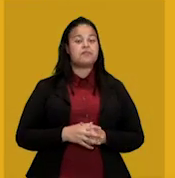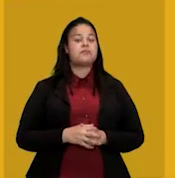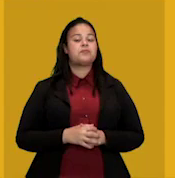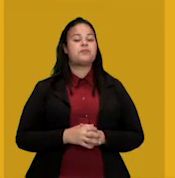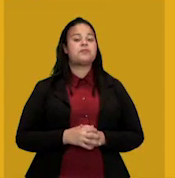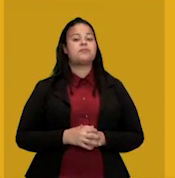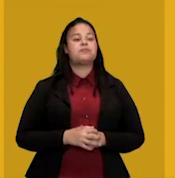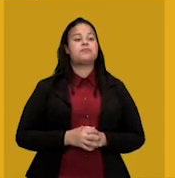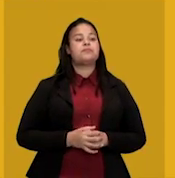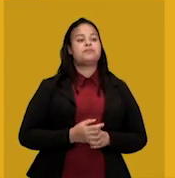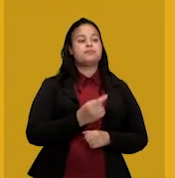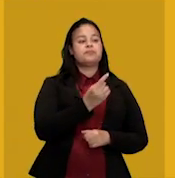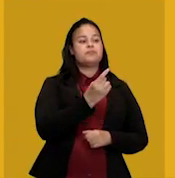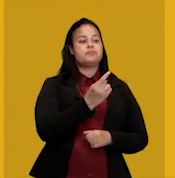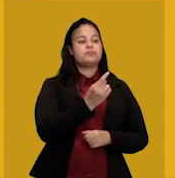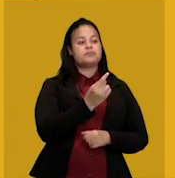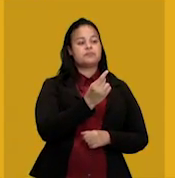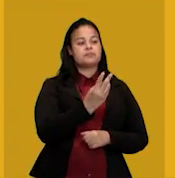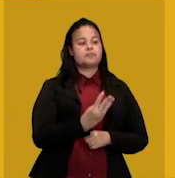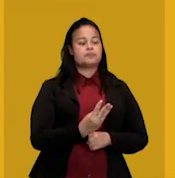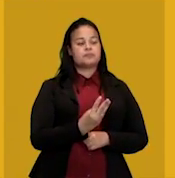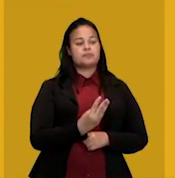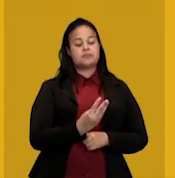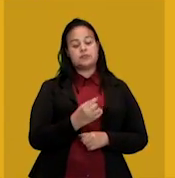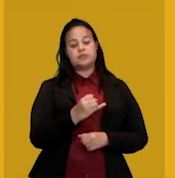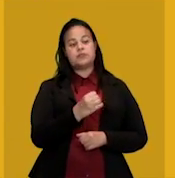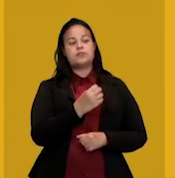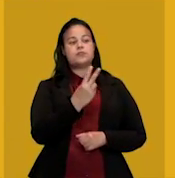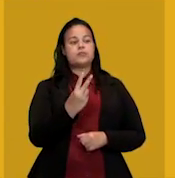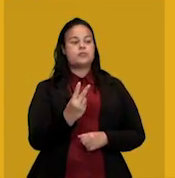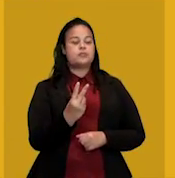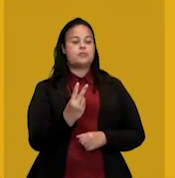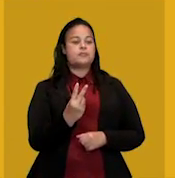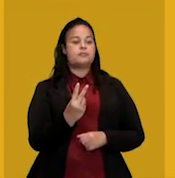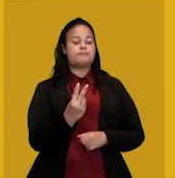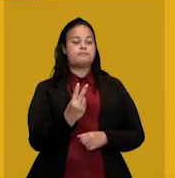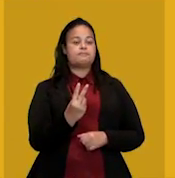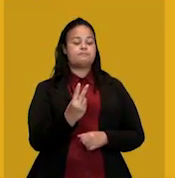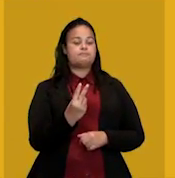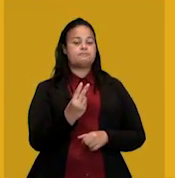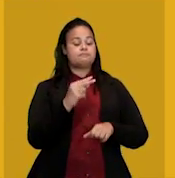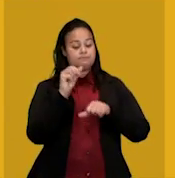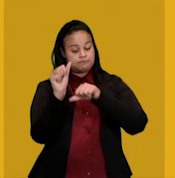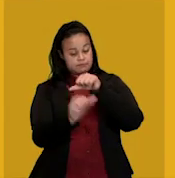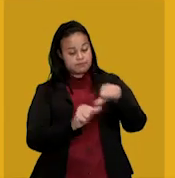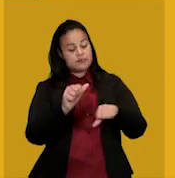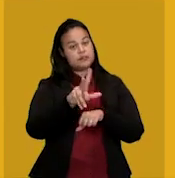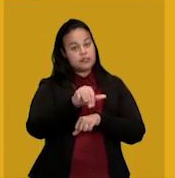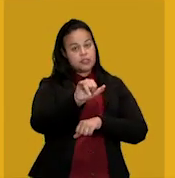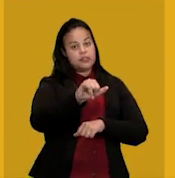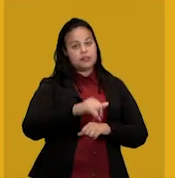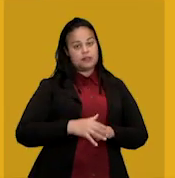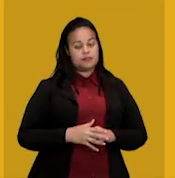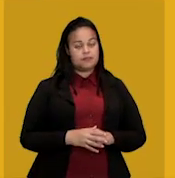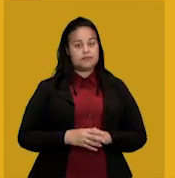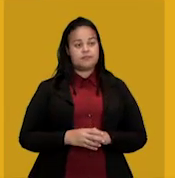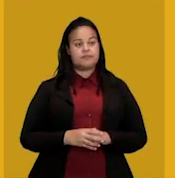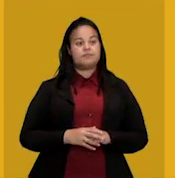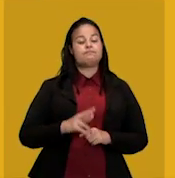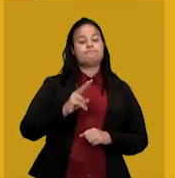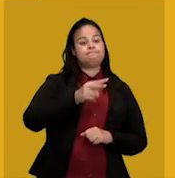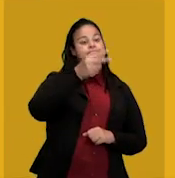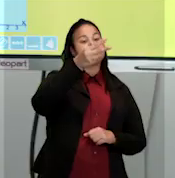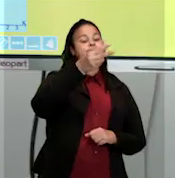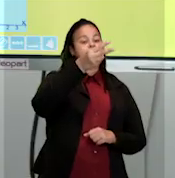1/3 elevado a menos 2, eu vou inverter e fica elevado a